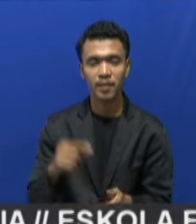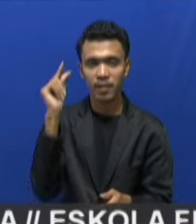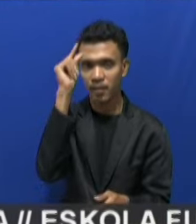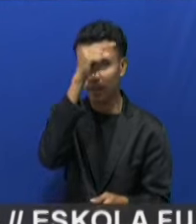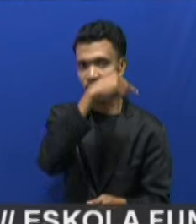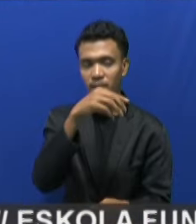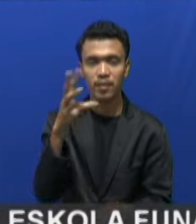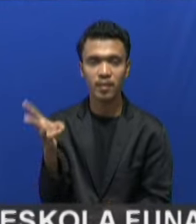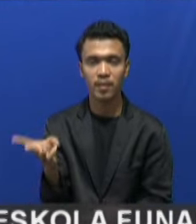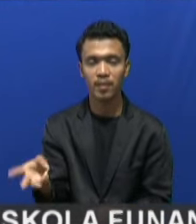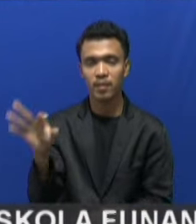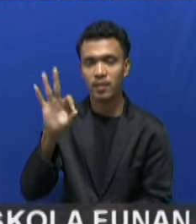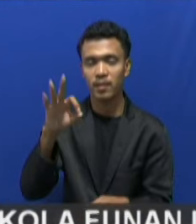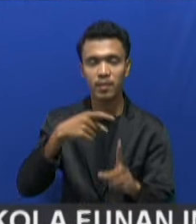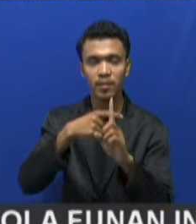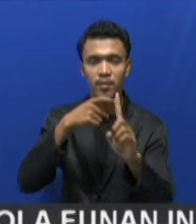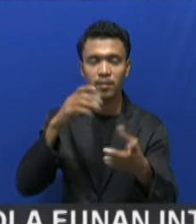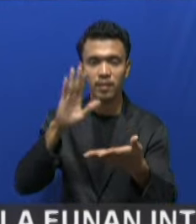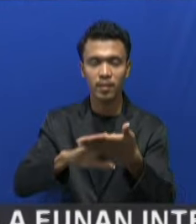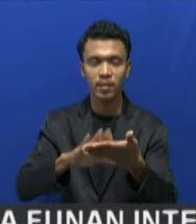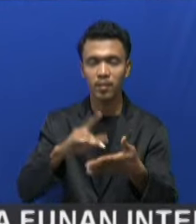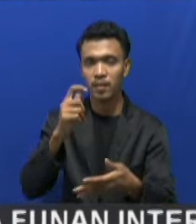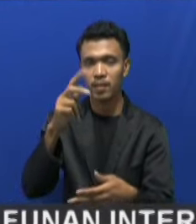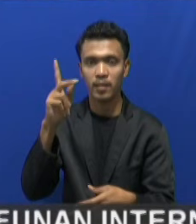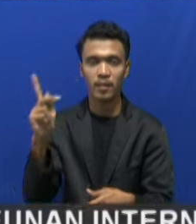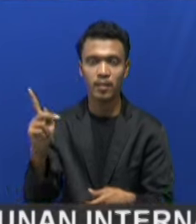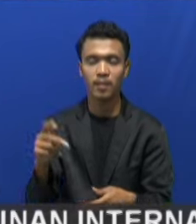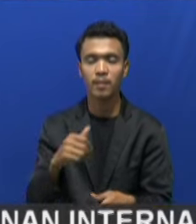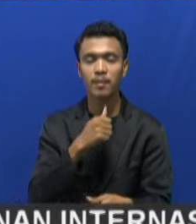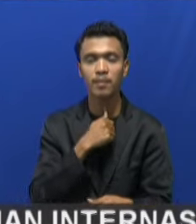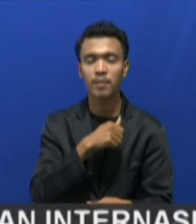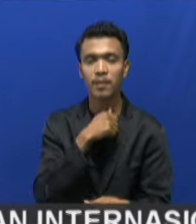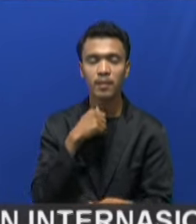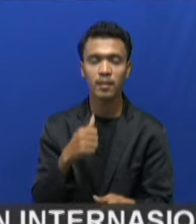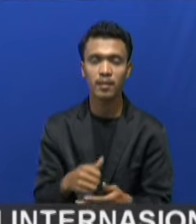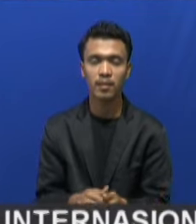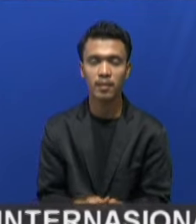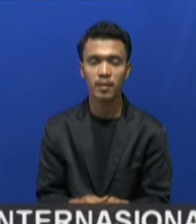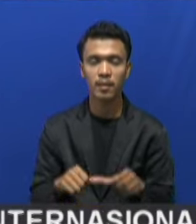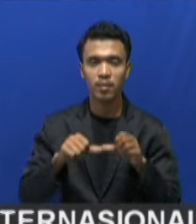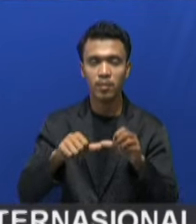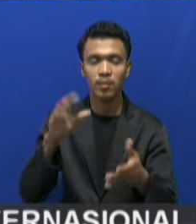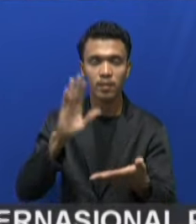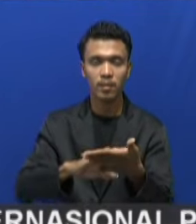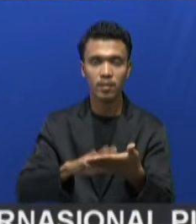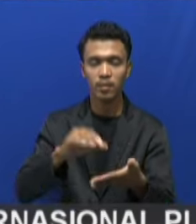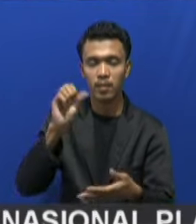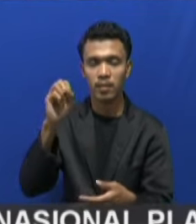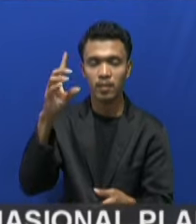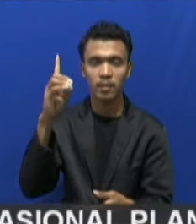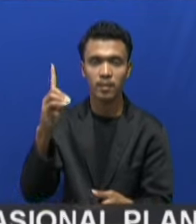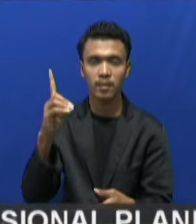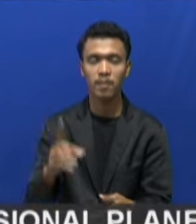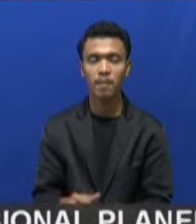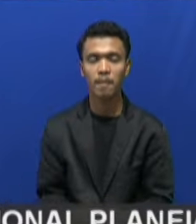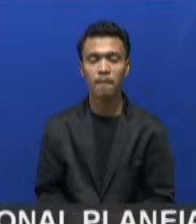Graduando na Ignenulo Resencia Husi Escola Preescolar Padre Arturo Hakatba Ensino Primaria.